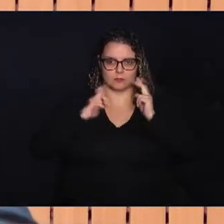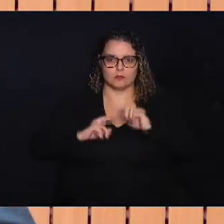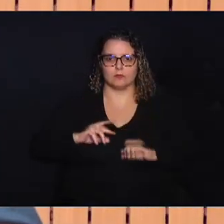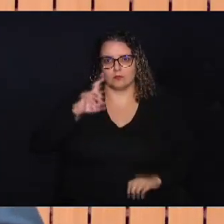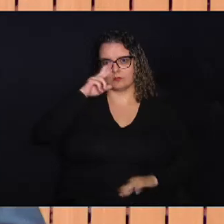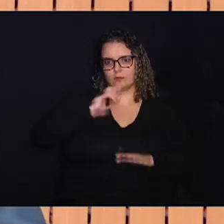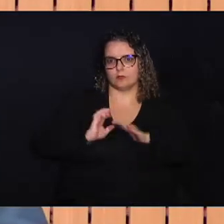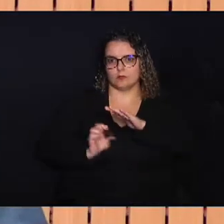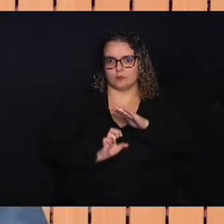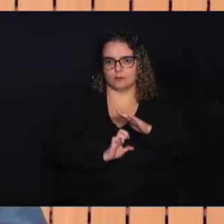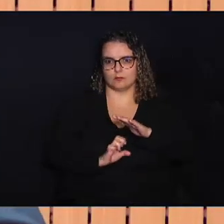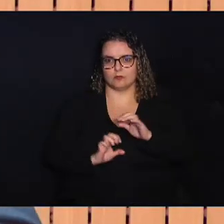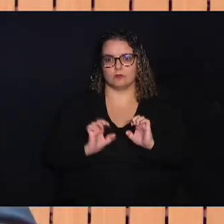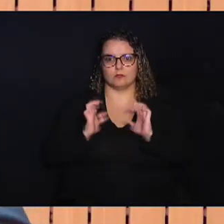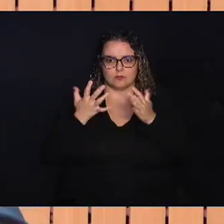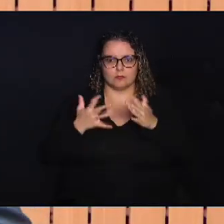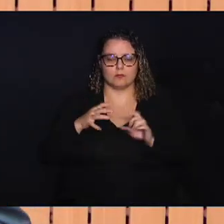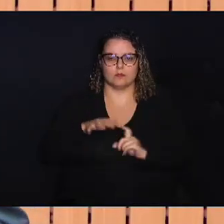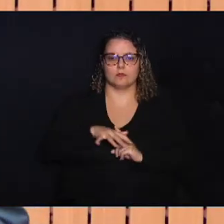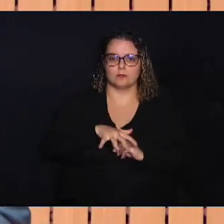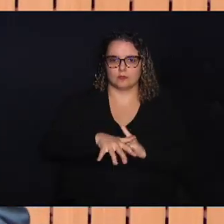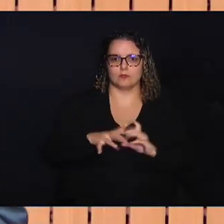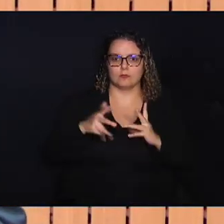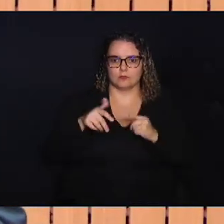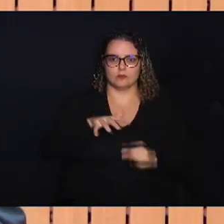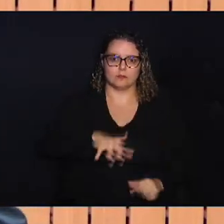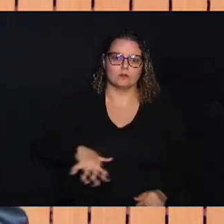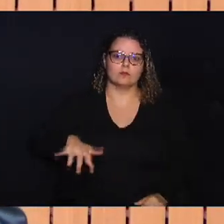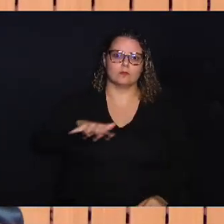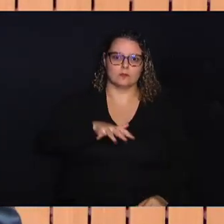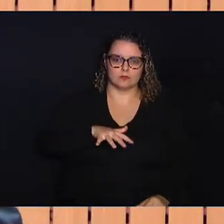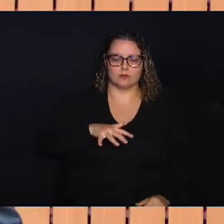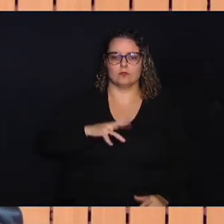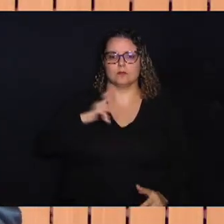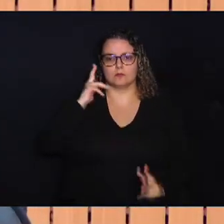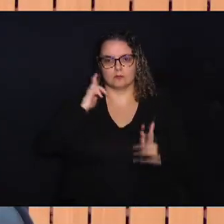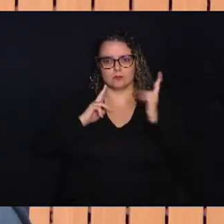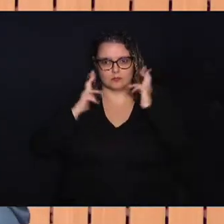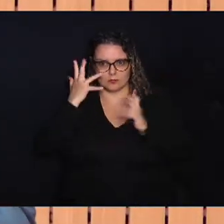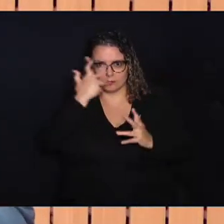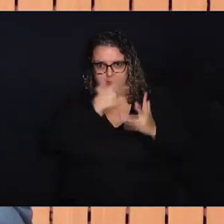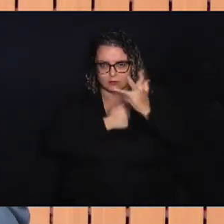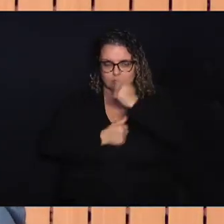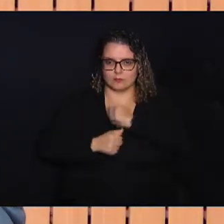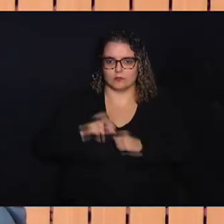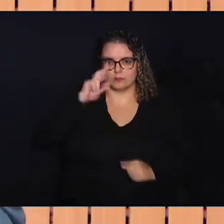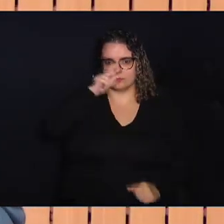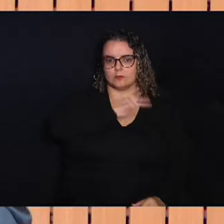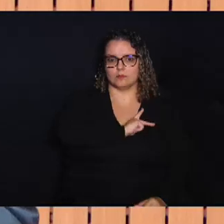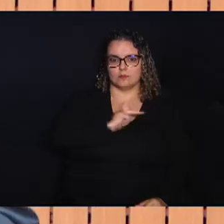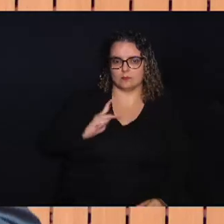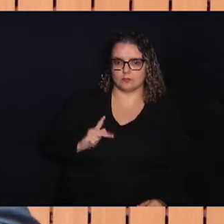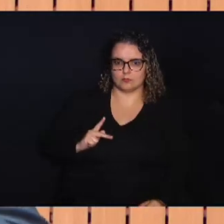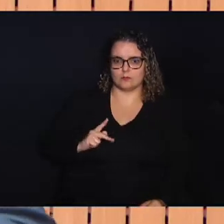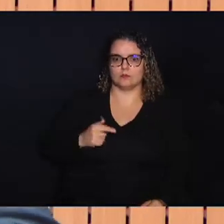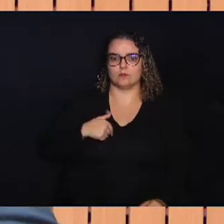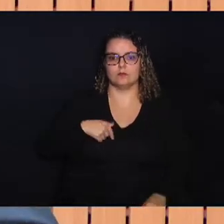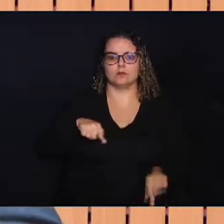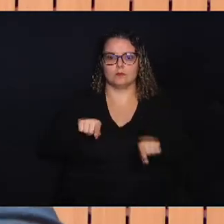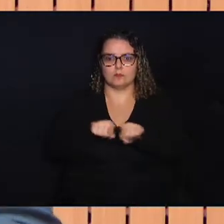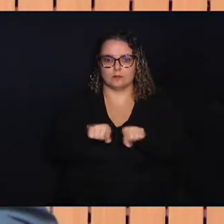evento que impactou todo o segmento da área da beleza. Senhor presidente, eu